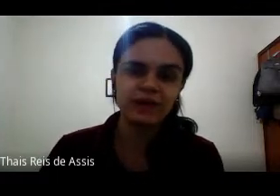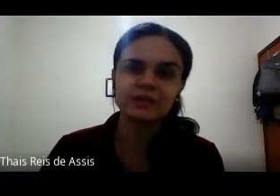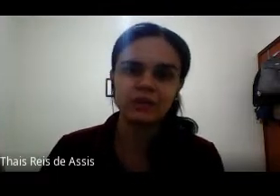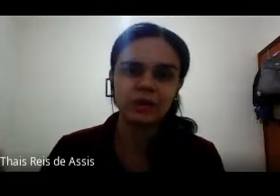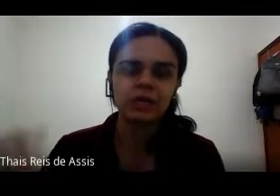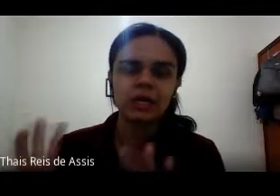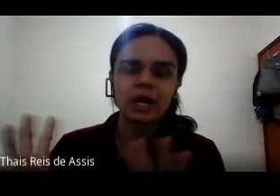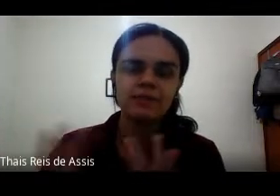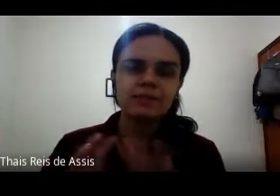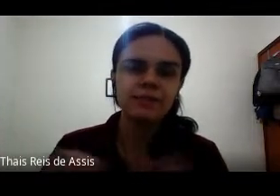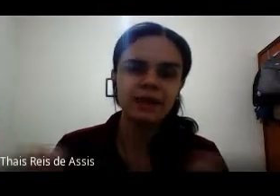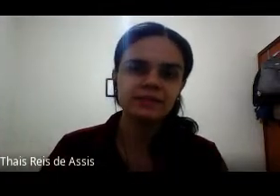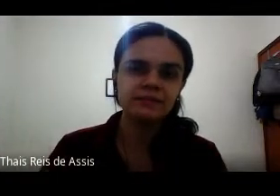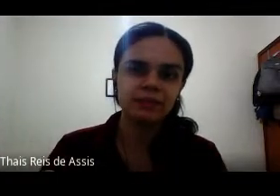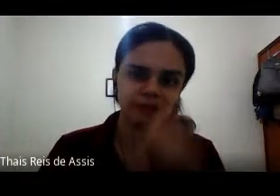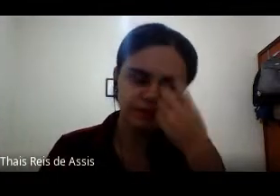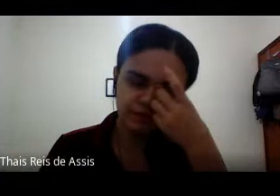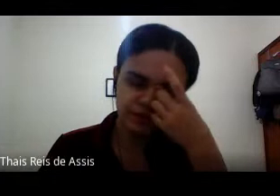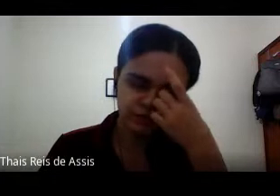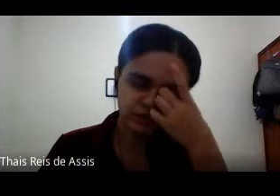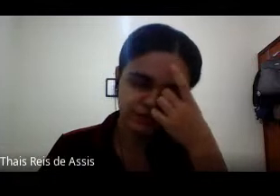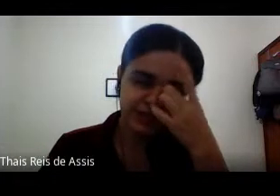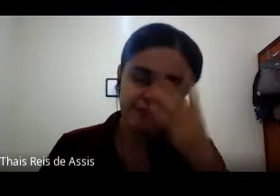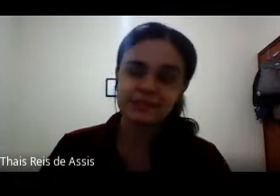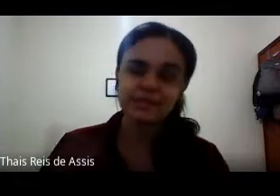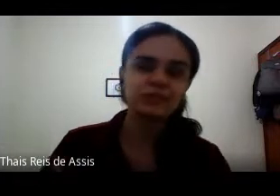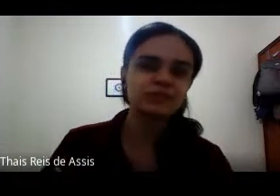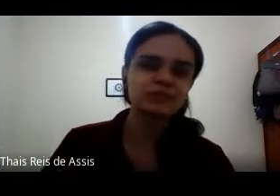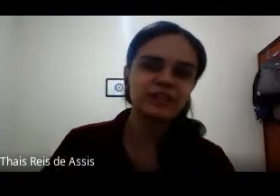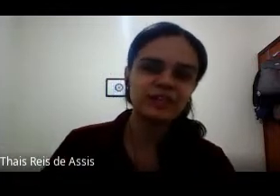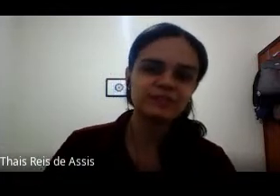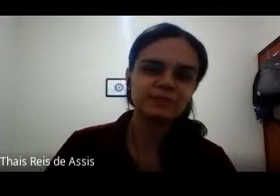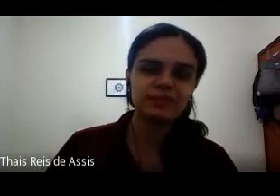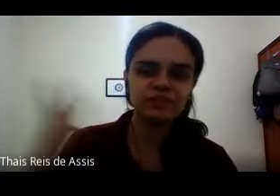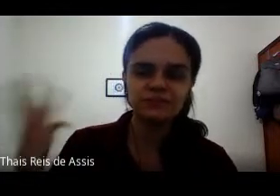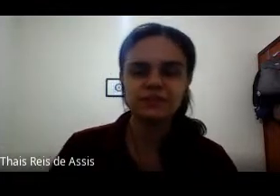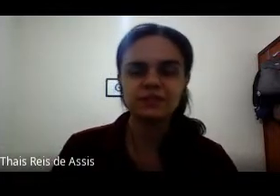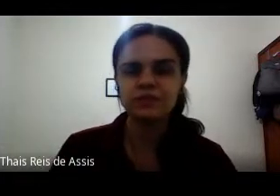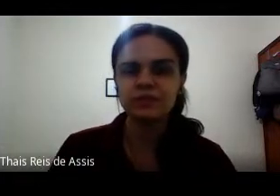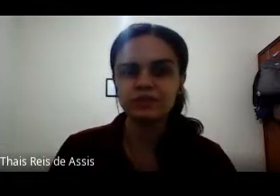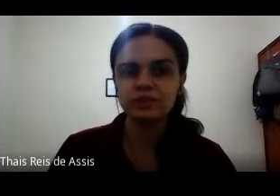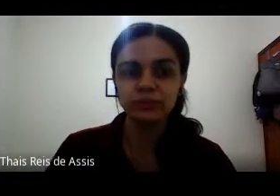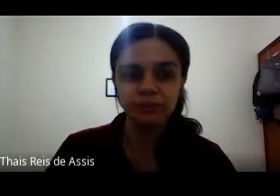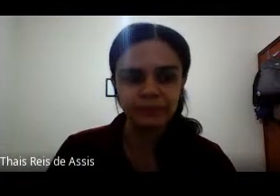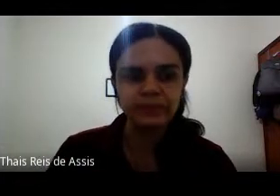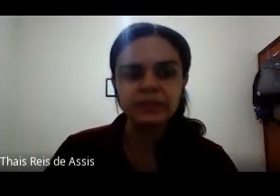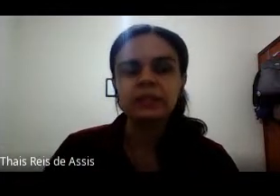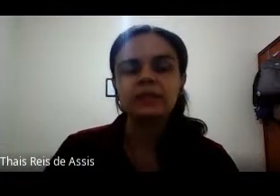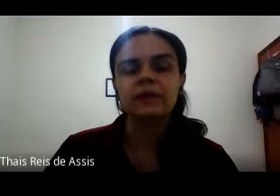de uma área só. A coisa é bem mais ampla. A gente consegue pensar sobre diferentes perspectivas, não somente sobre